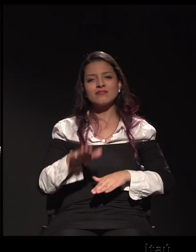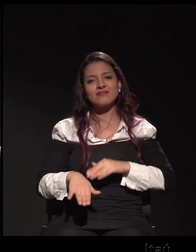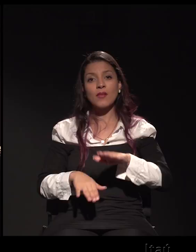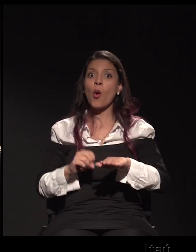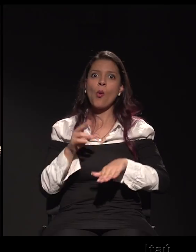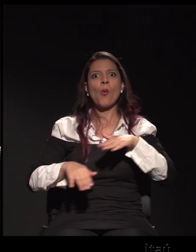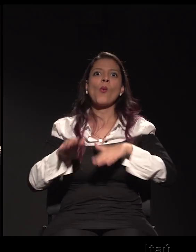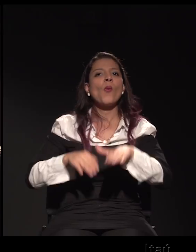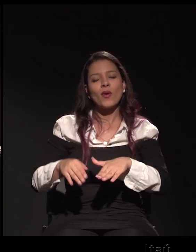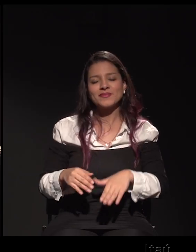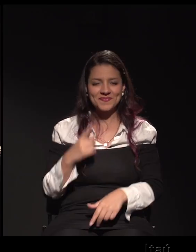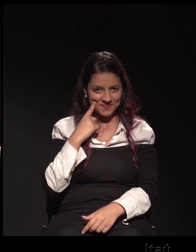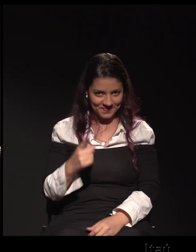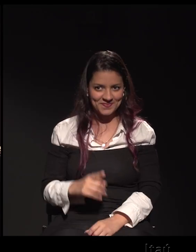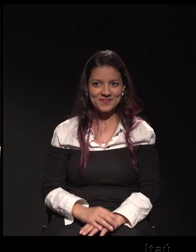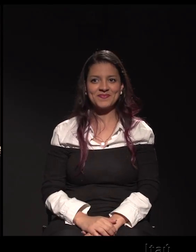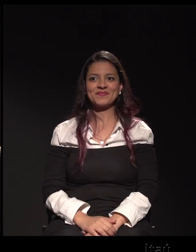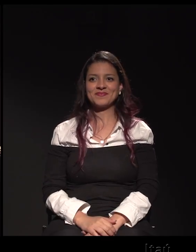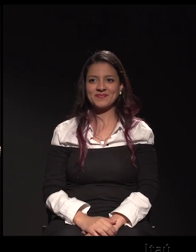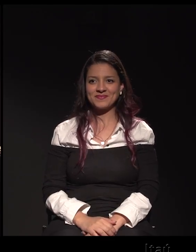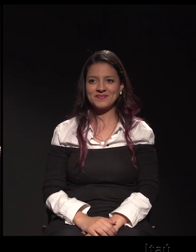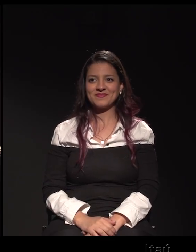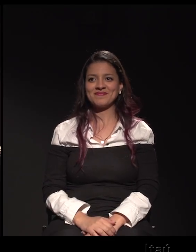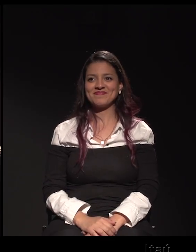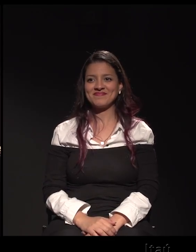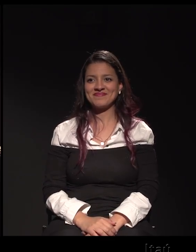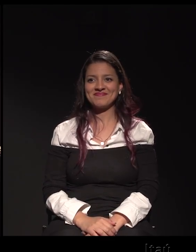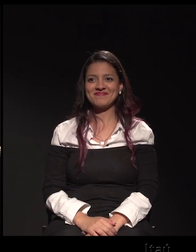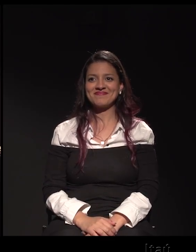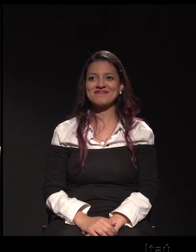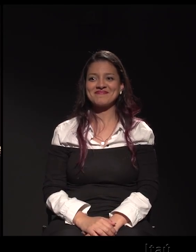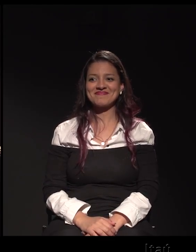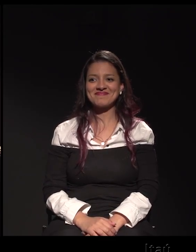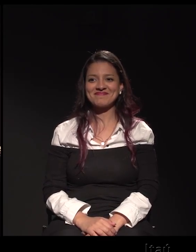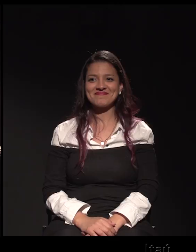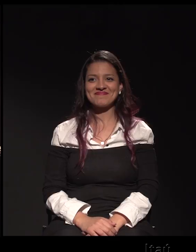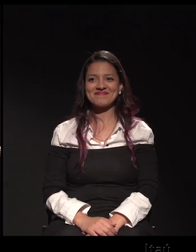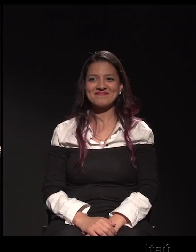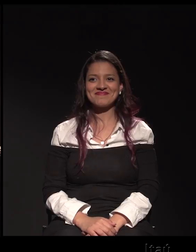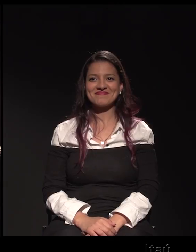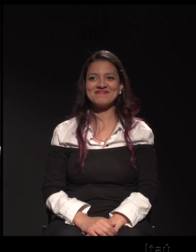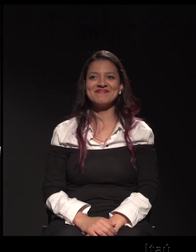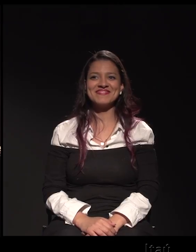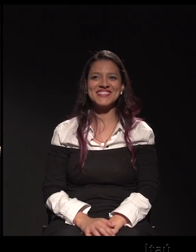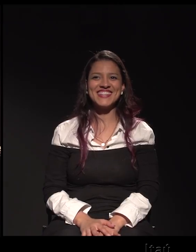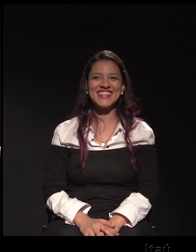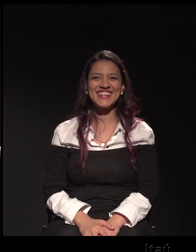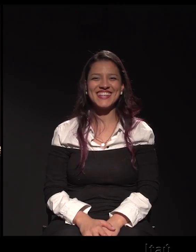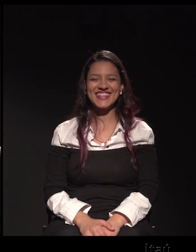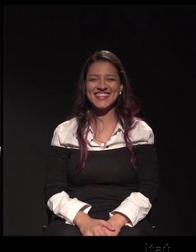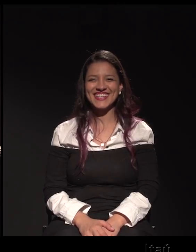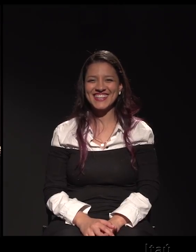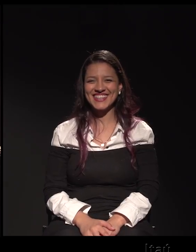Olha só. Então. Você que manda. Eu que mando. Beleza. Então, só vou treinar um pouquinho